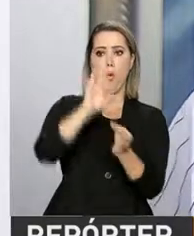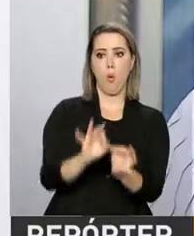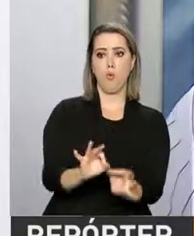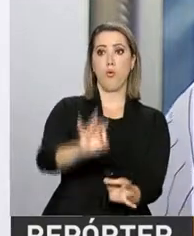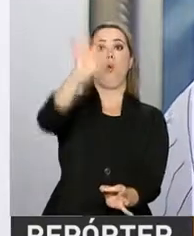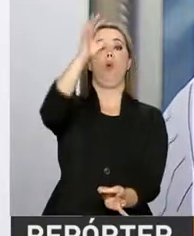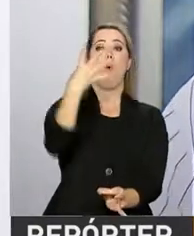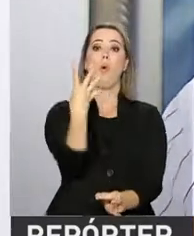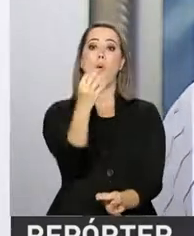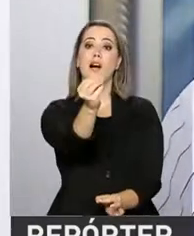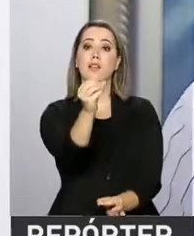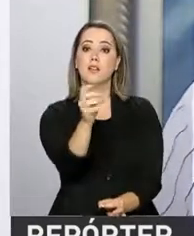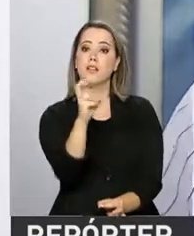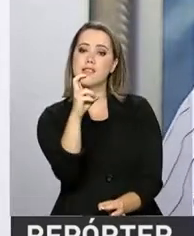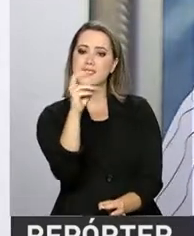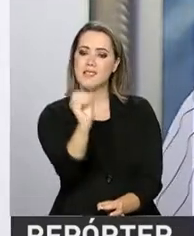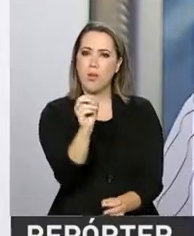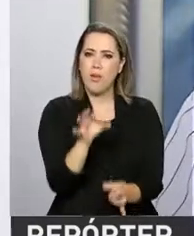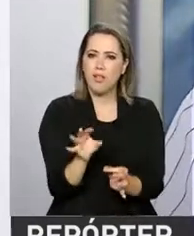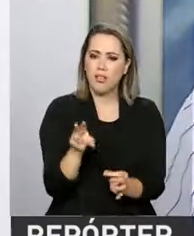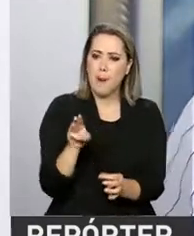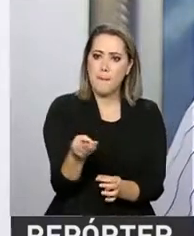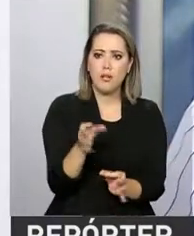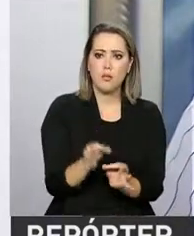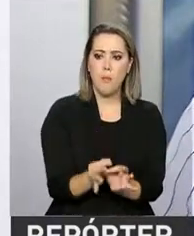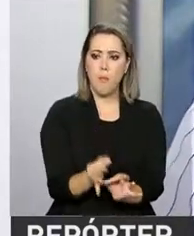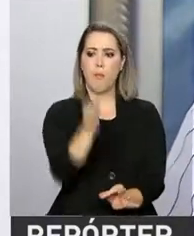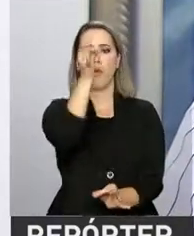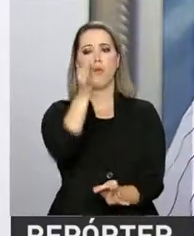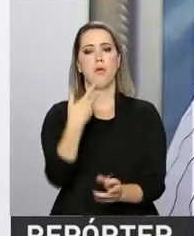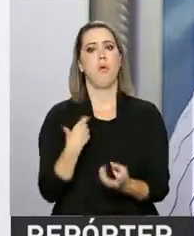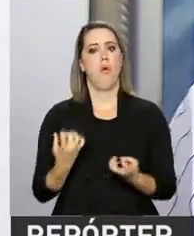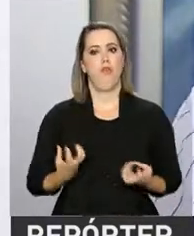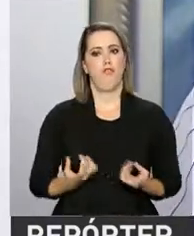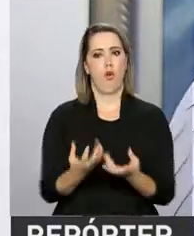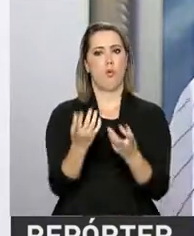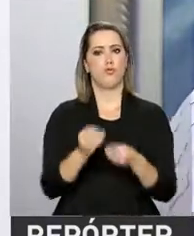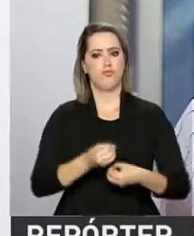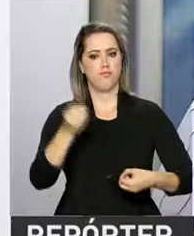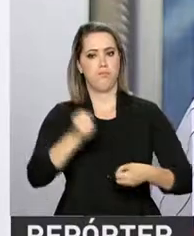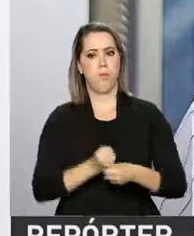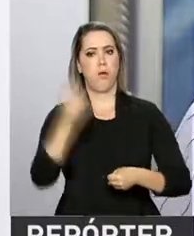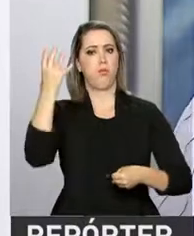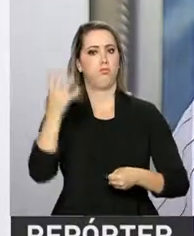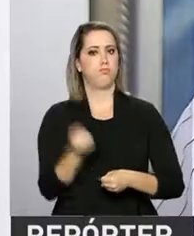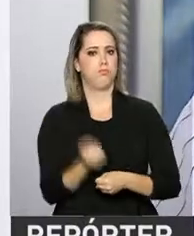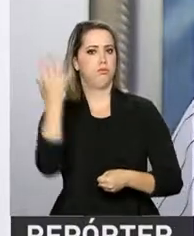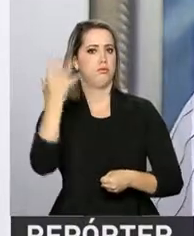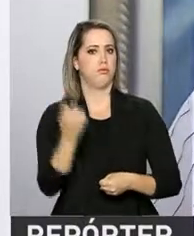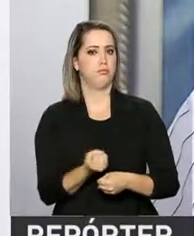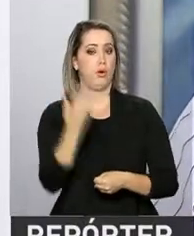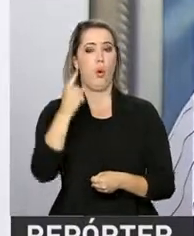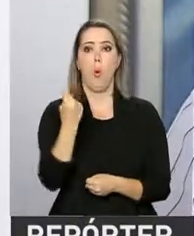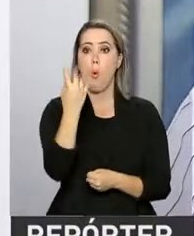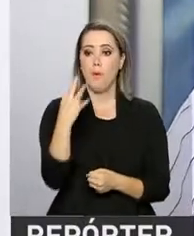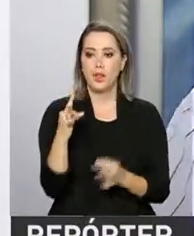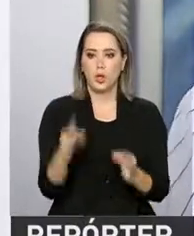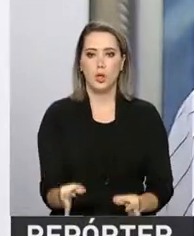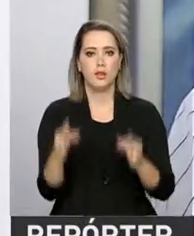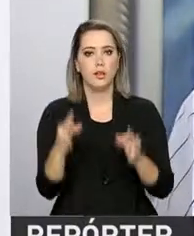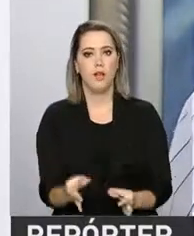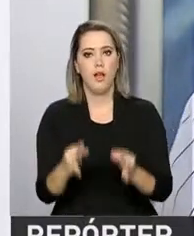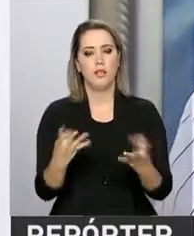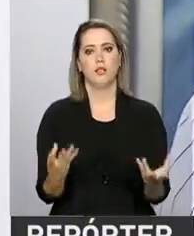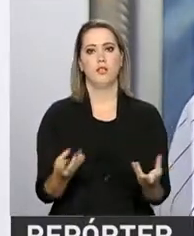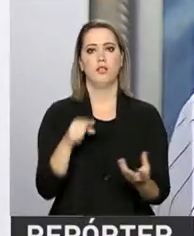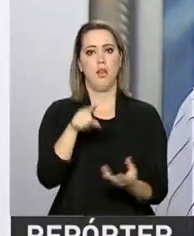metros de altura, capaz de carregar uma carga de fogos de 1,5 toneladas. Então,